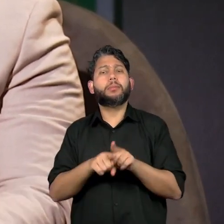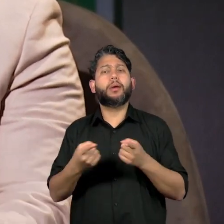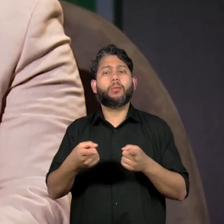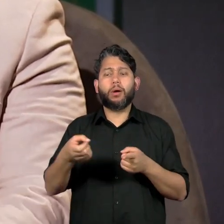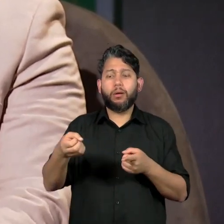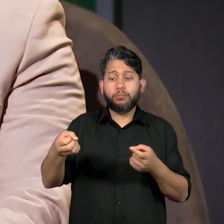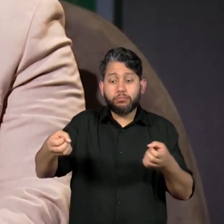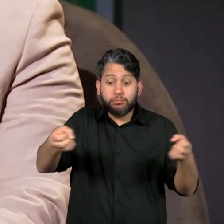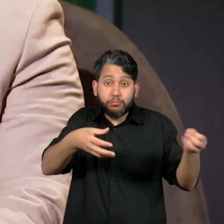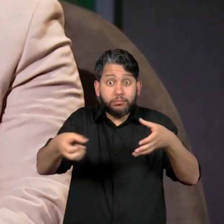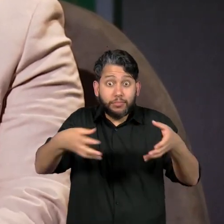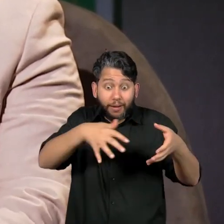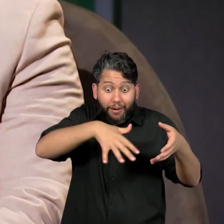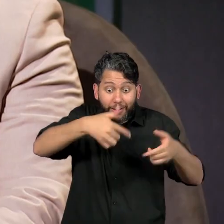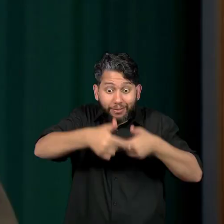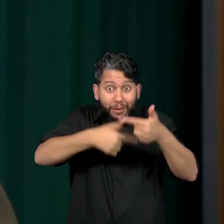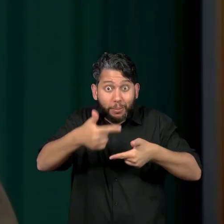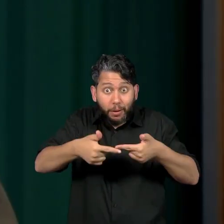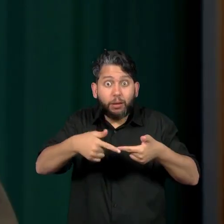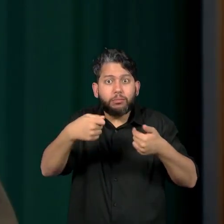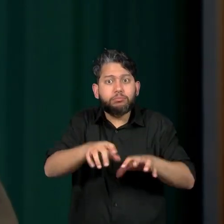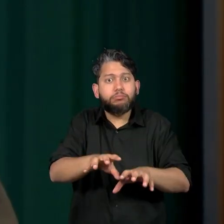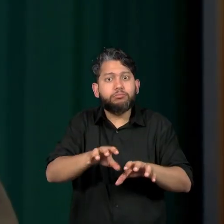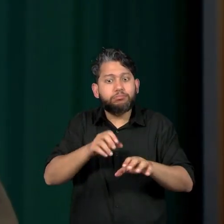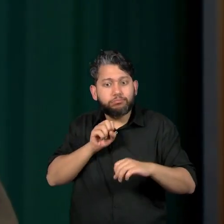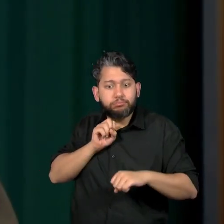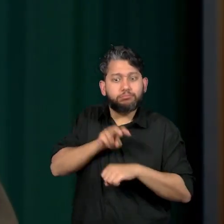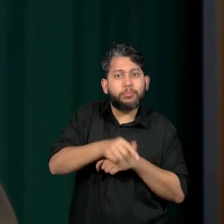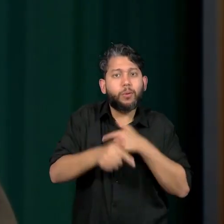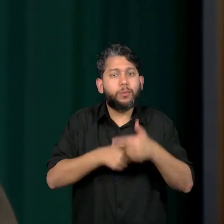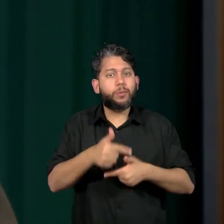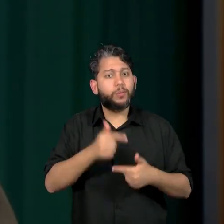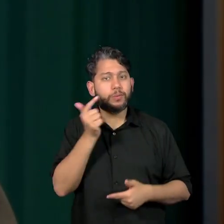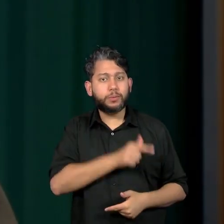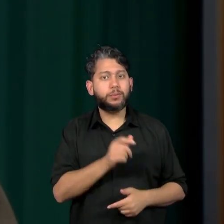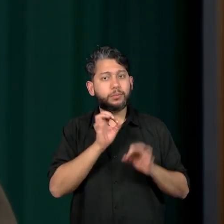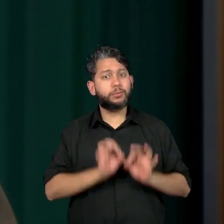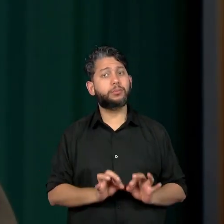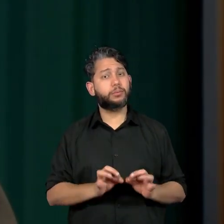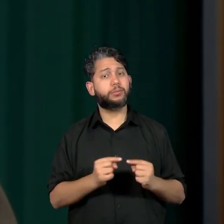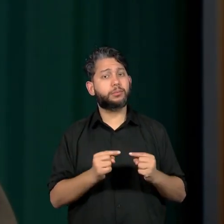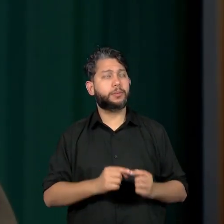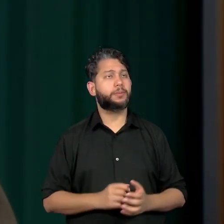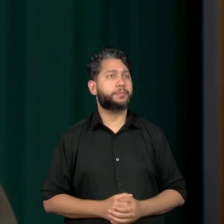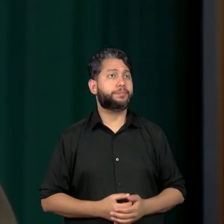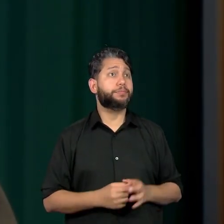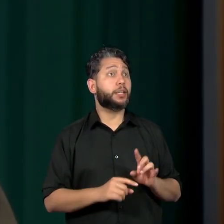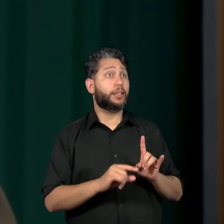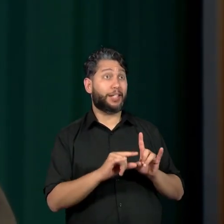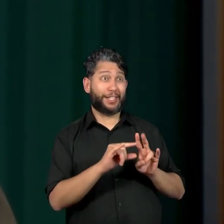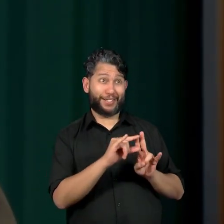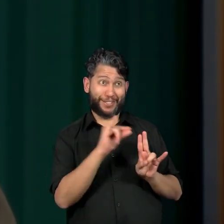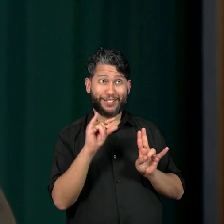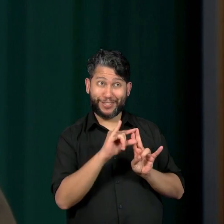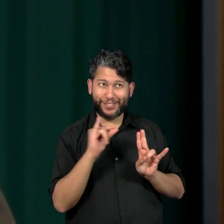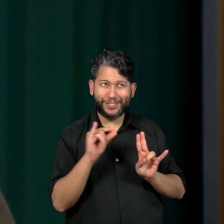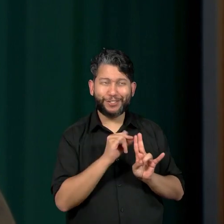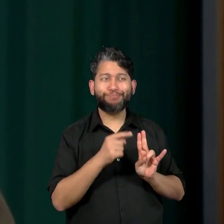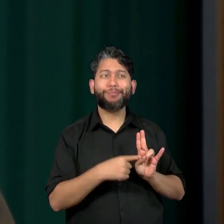inclusão das pessoas dentro do mercado de trabalho. Sueli, nós tivemos aí uma posição, né, do LinkedIn em relação a